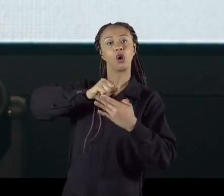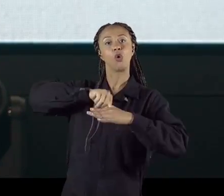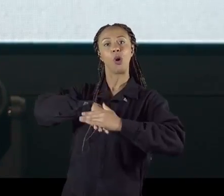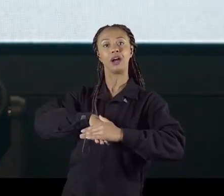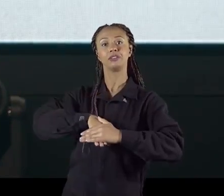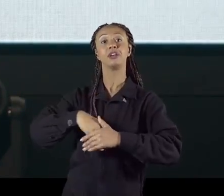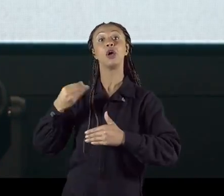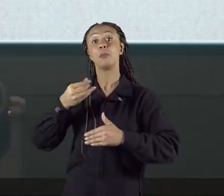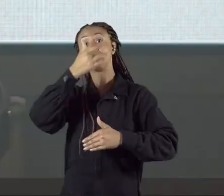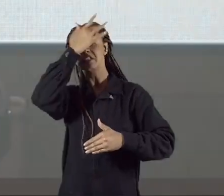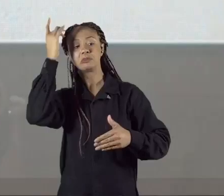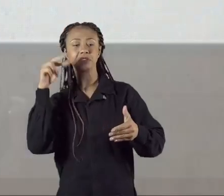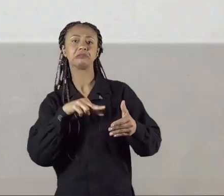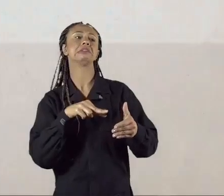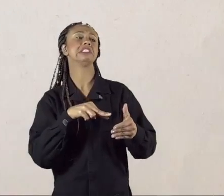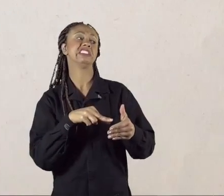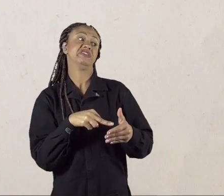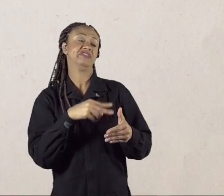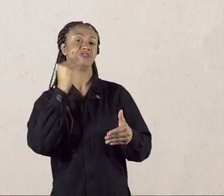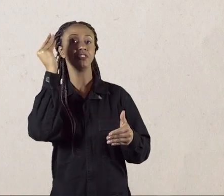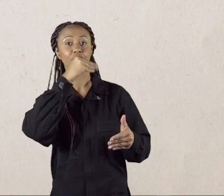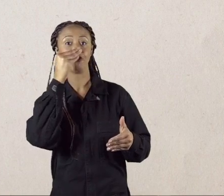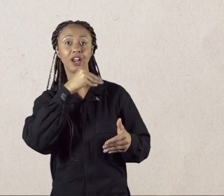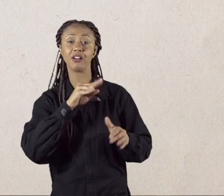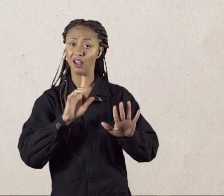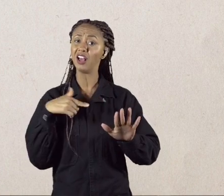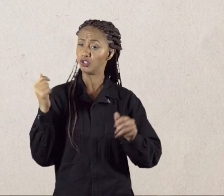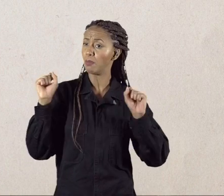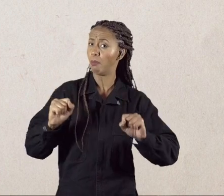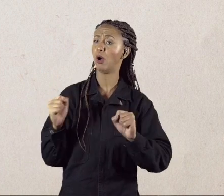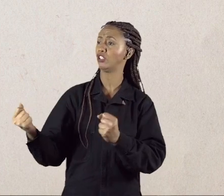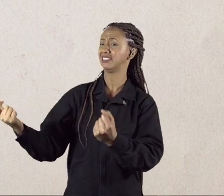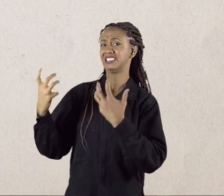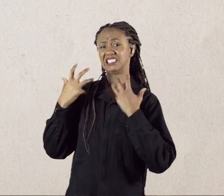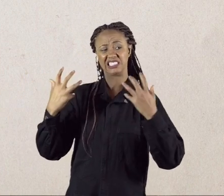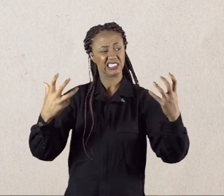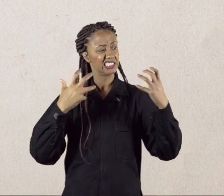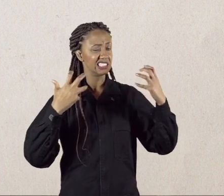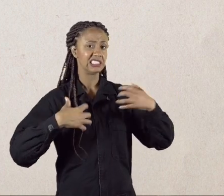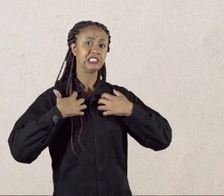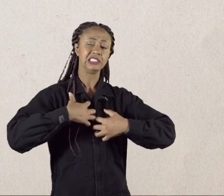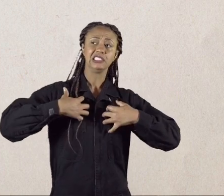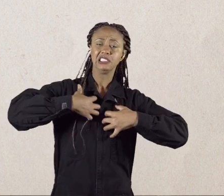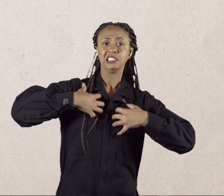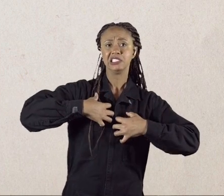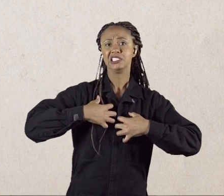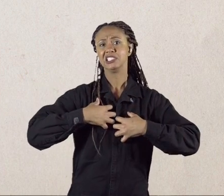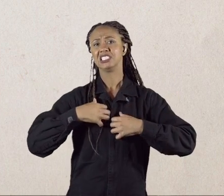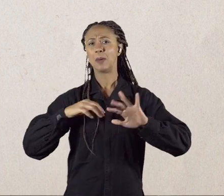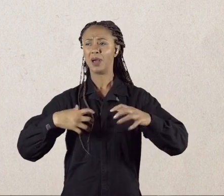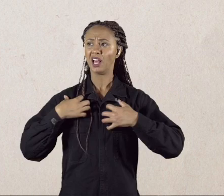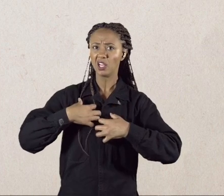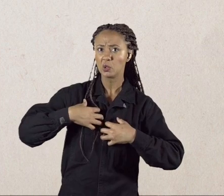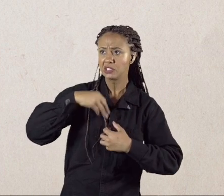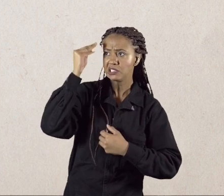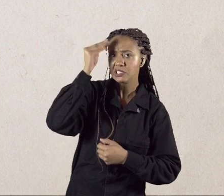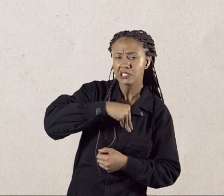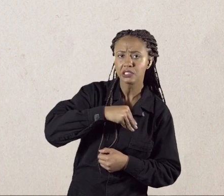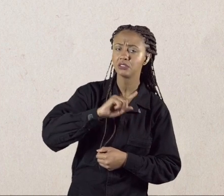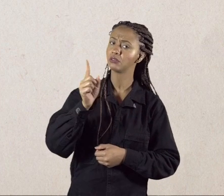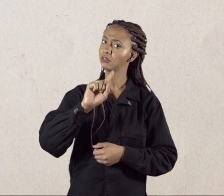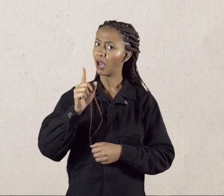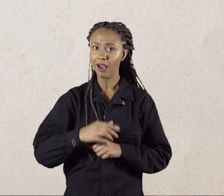em Tudo somos atribulados porém não angustiados perplexos porém não desanimados perseguidos